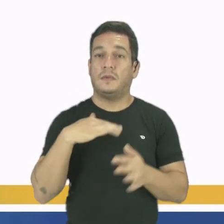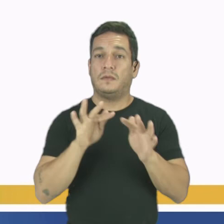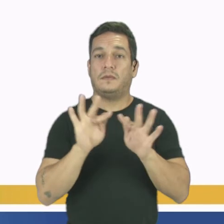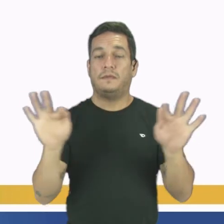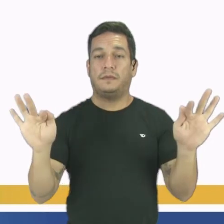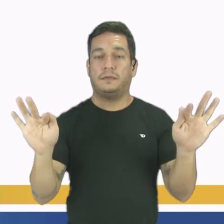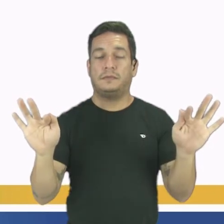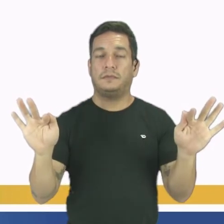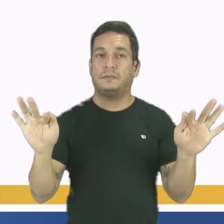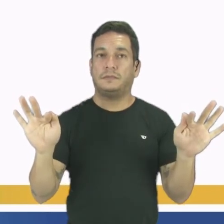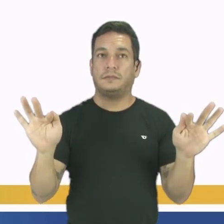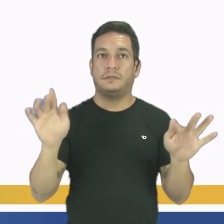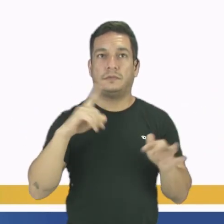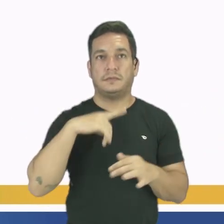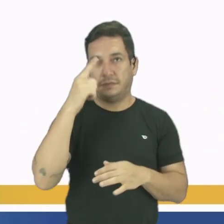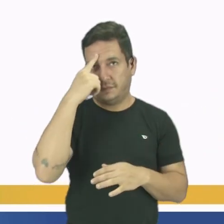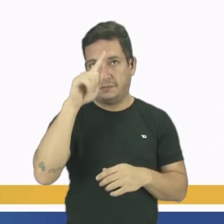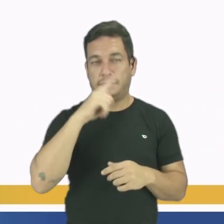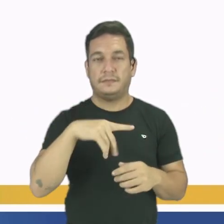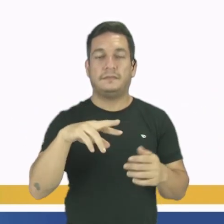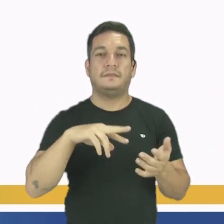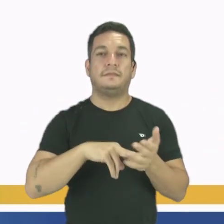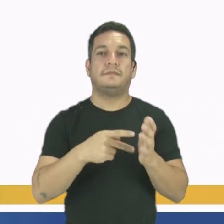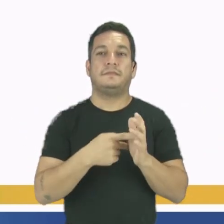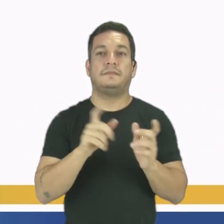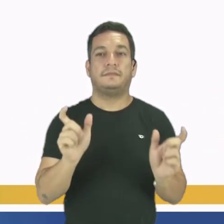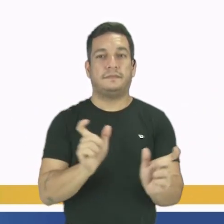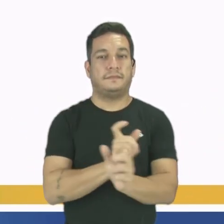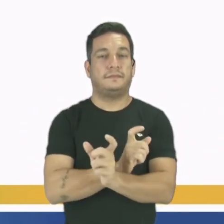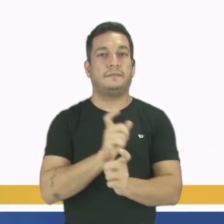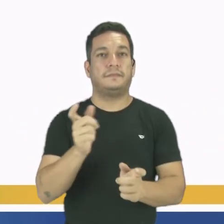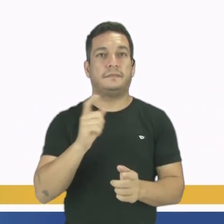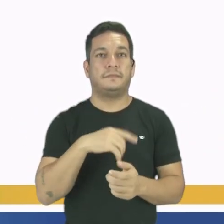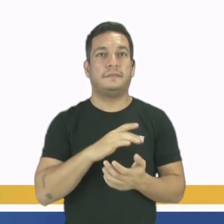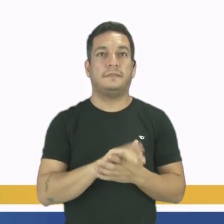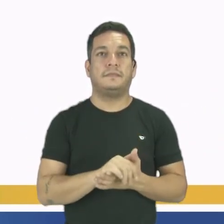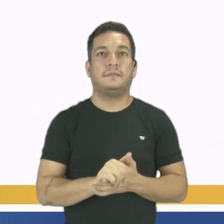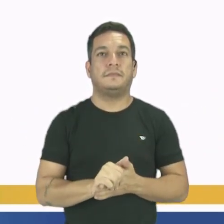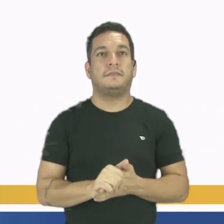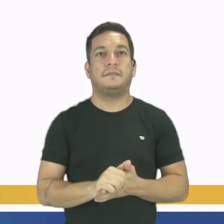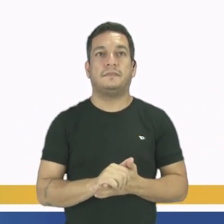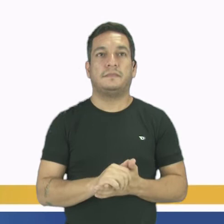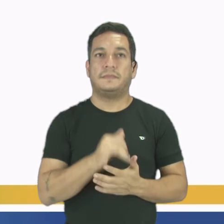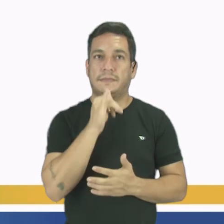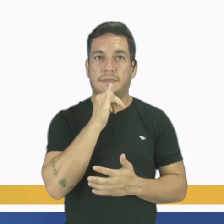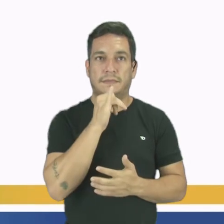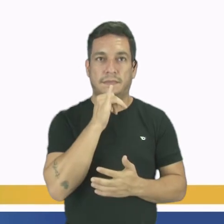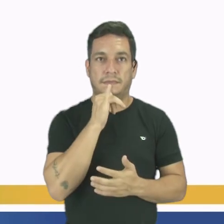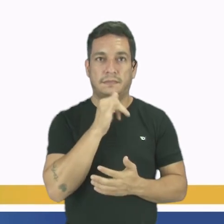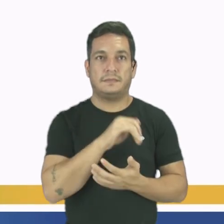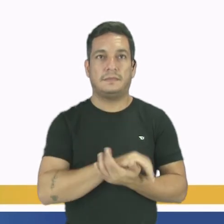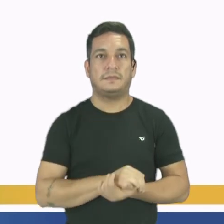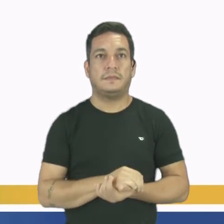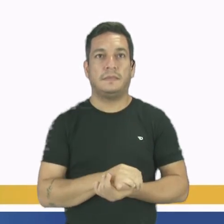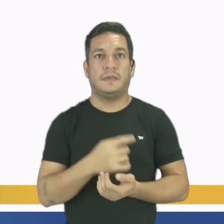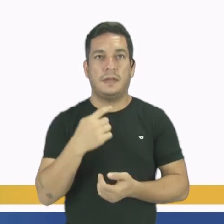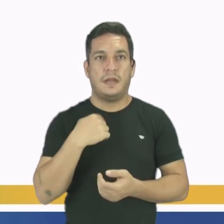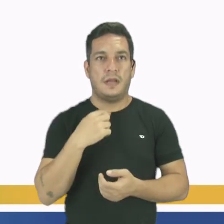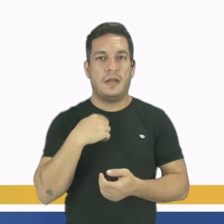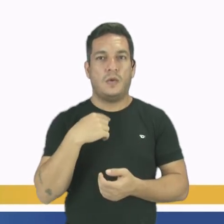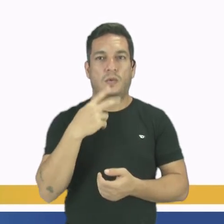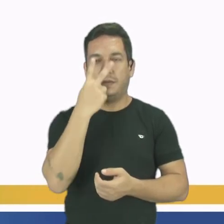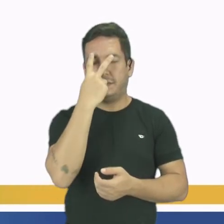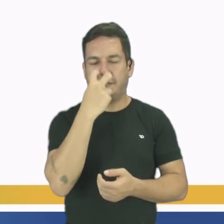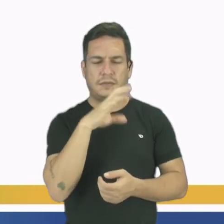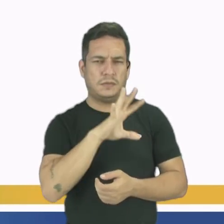frase traz ideias que têm sentidos opostos e não apenas termos. Como no exemplo, estou cego de amor